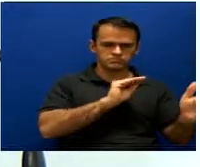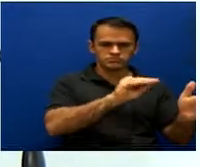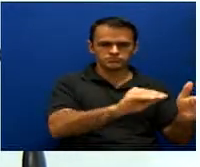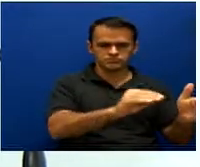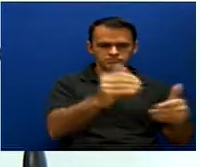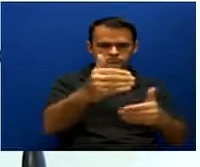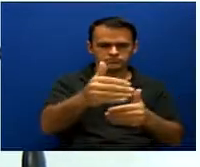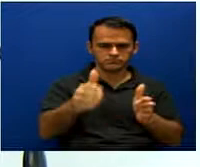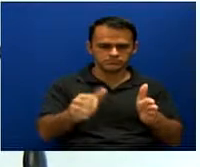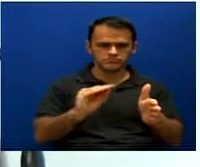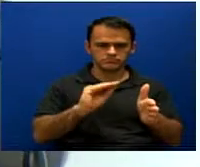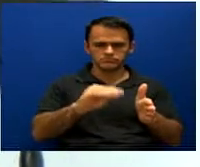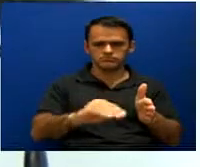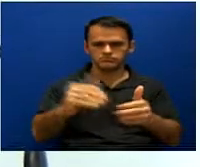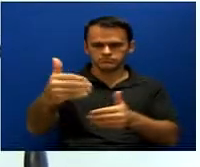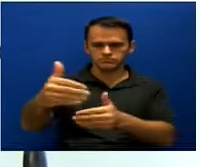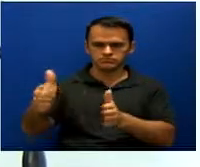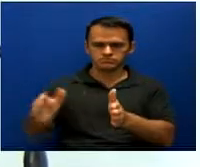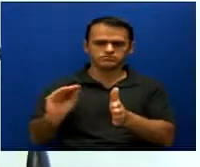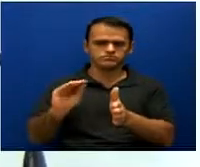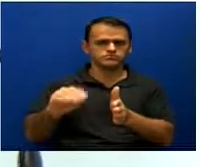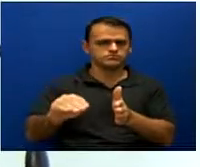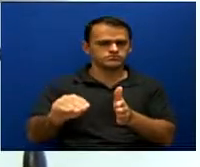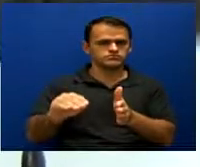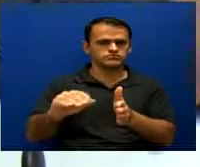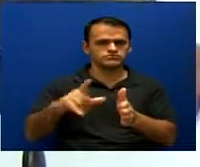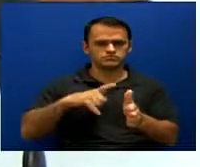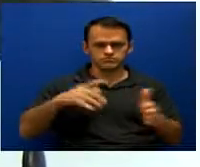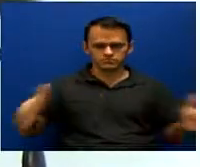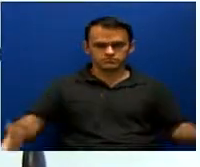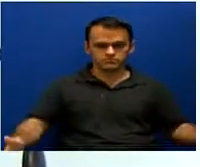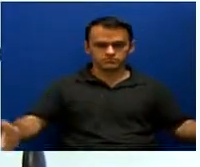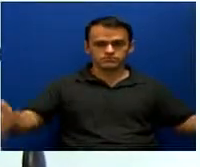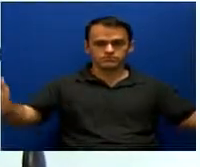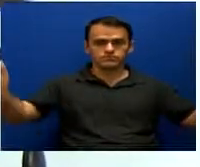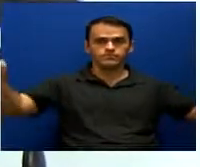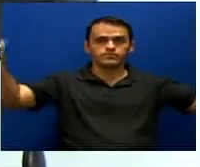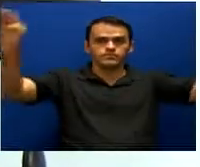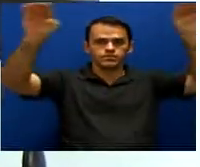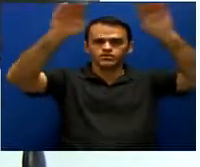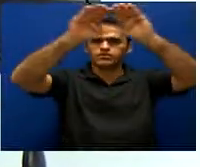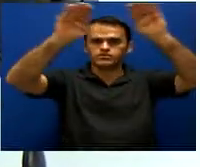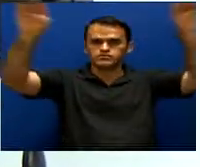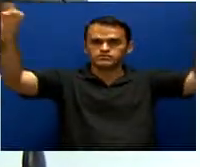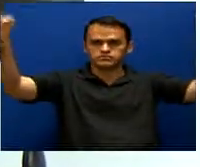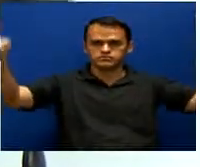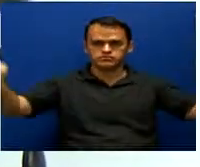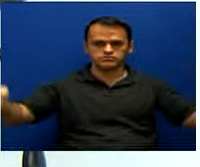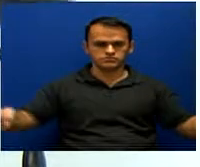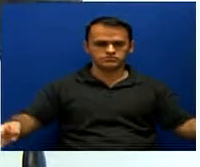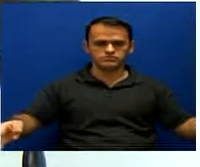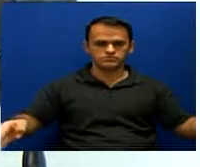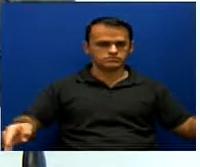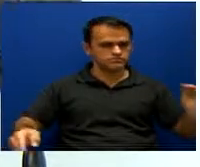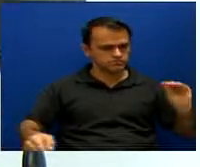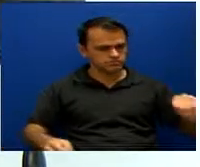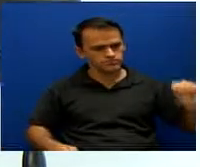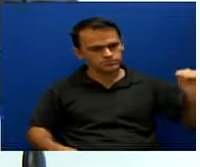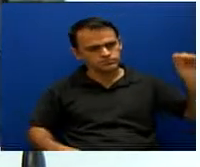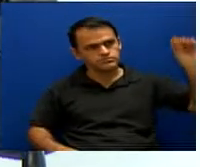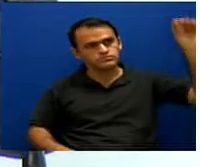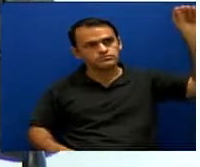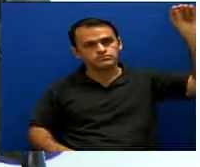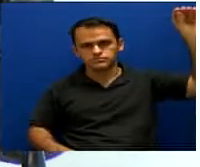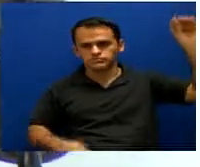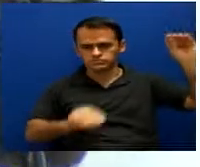uma caixa postal, se colocaria aquele módulo num lugar de fácil acesso no bairro, cada família teria uma